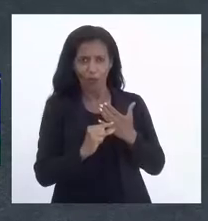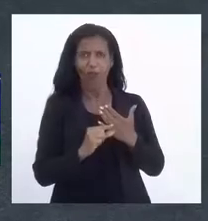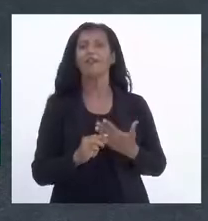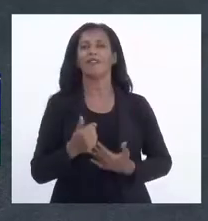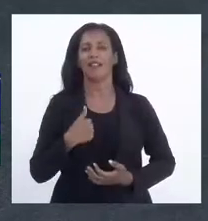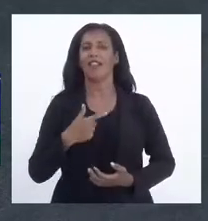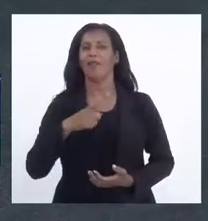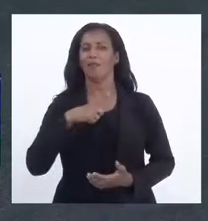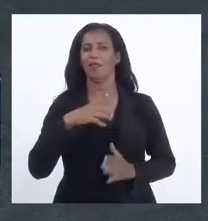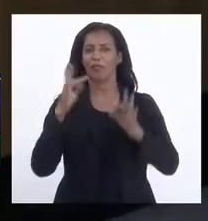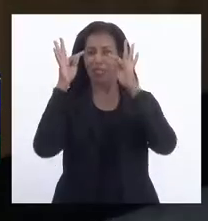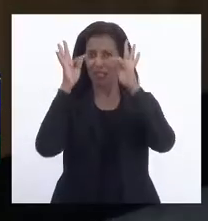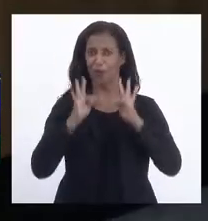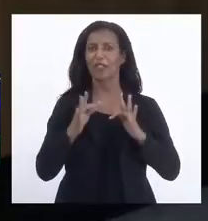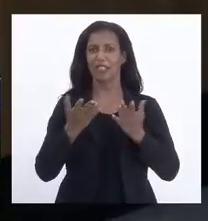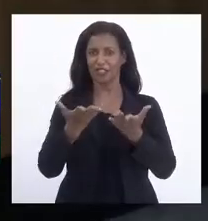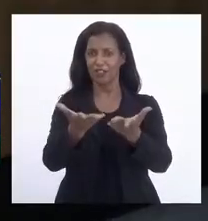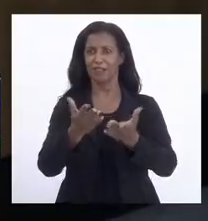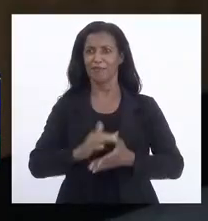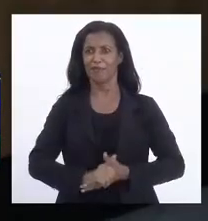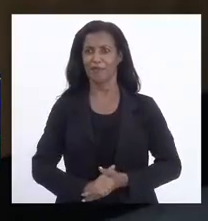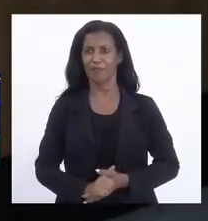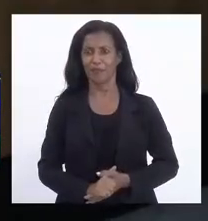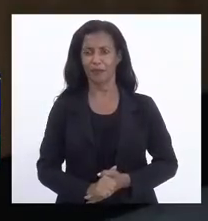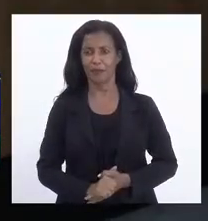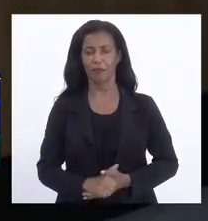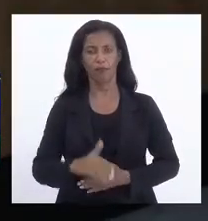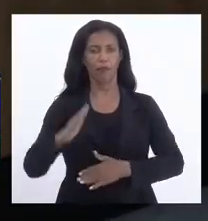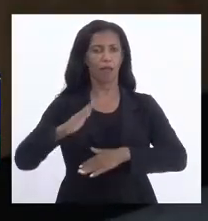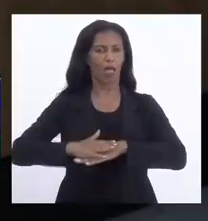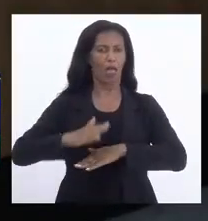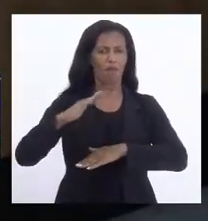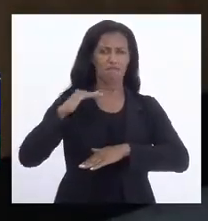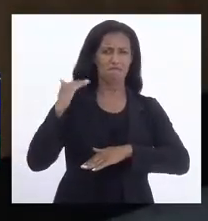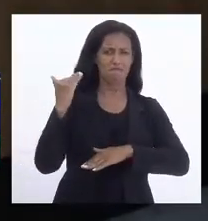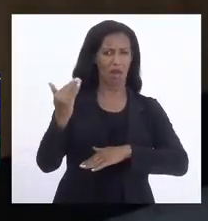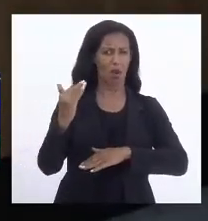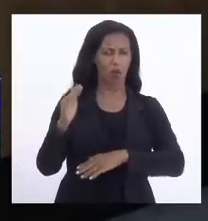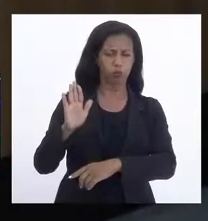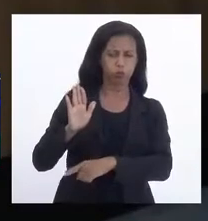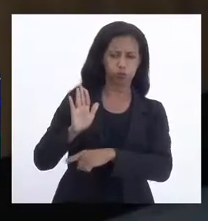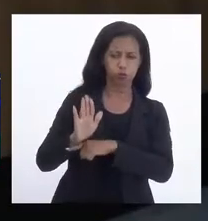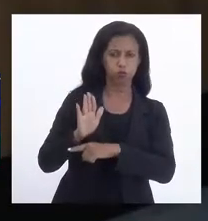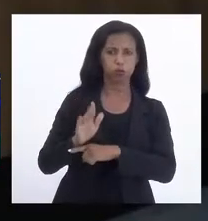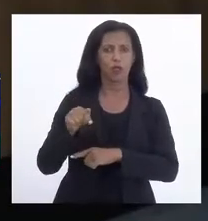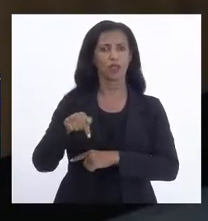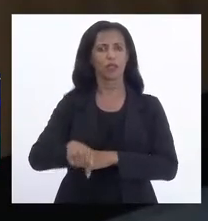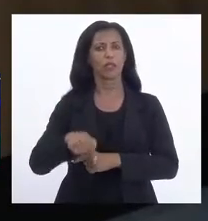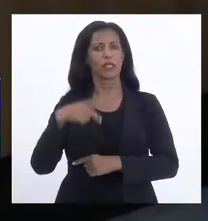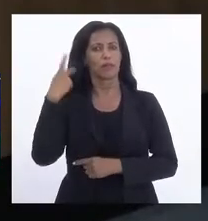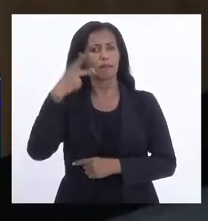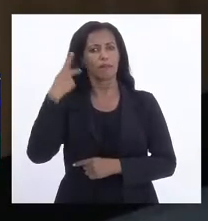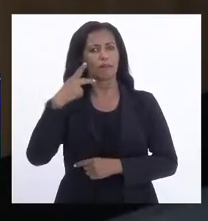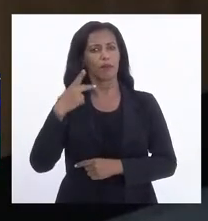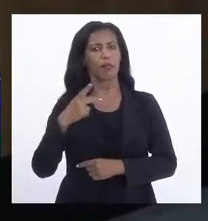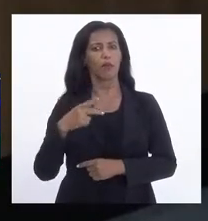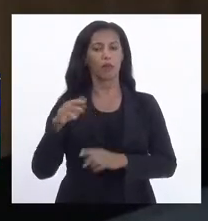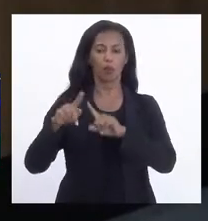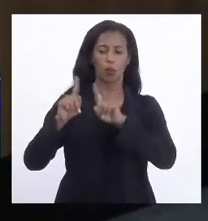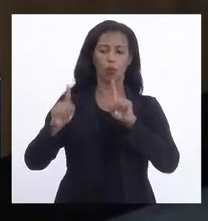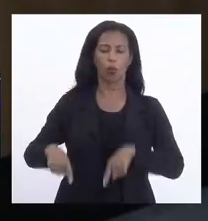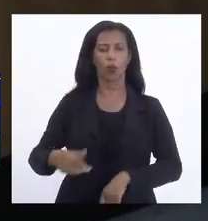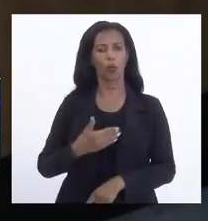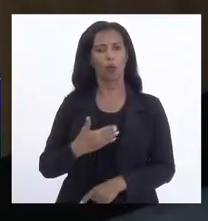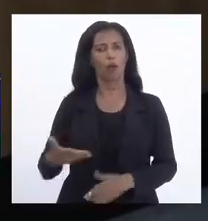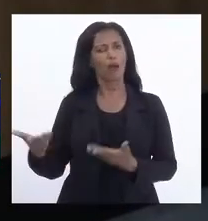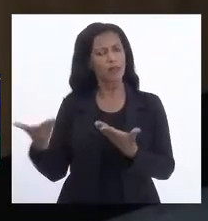eu tenho que dar um testemunho que Vossa Excelência é a maior entusiasta e defensora aqui nesse Parlamento das pautas relacionadas ao concurso público,